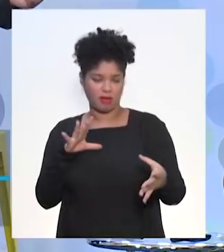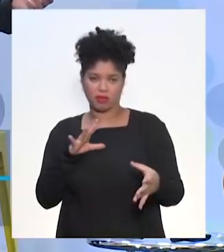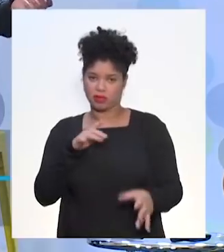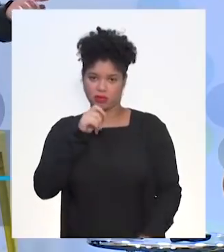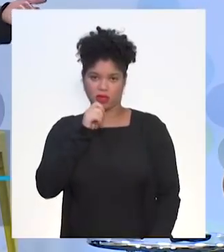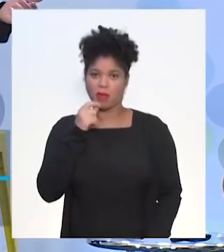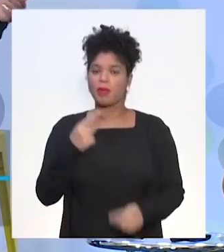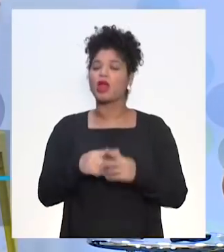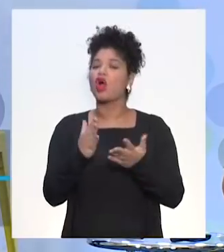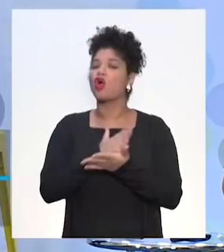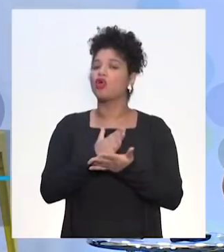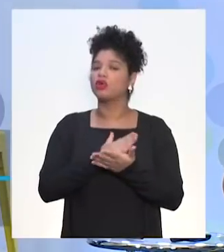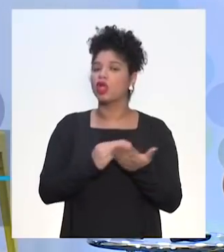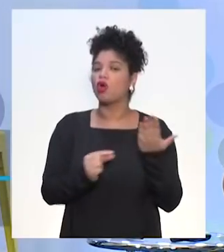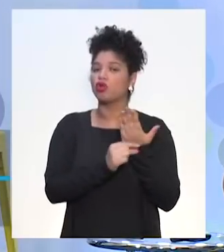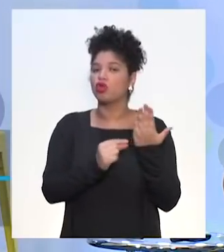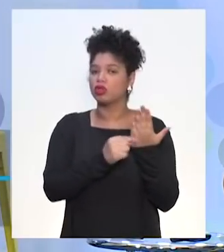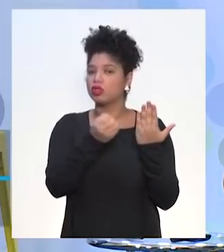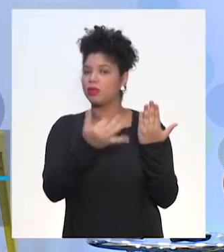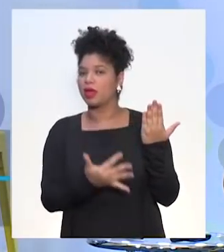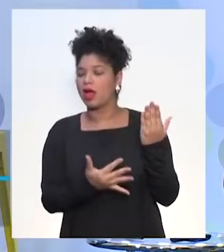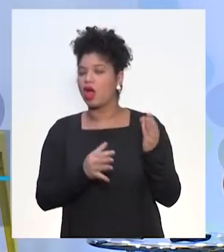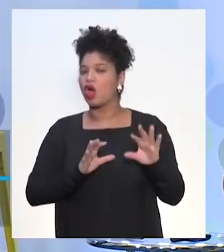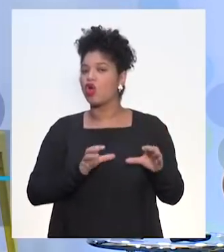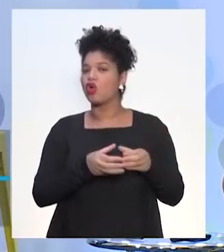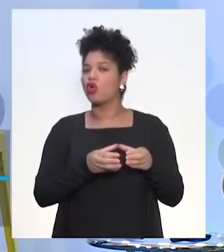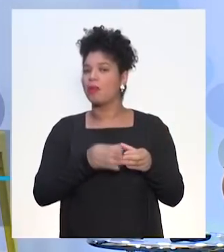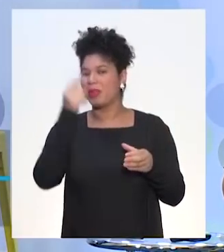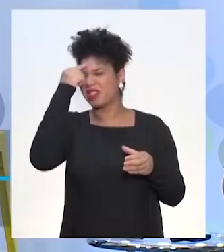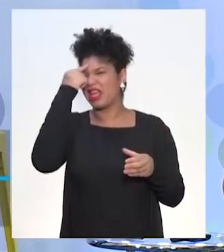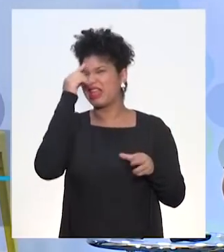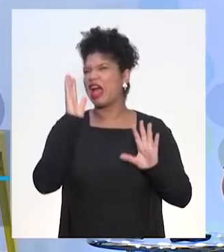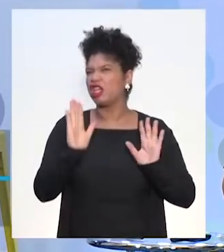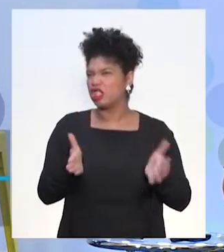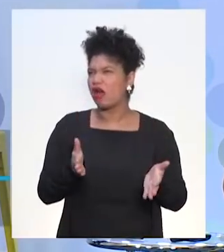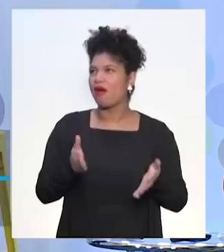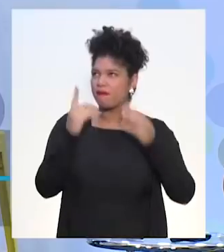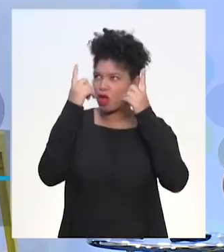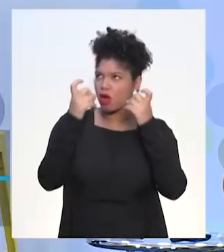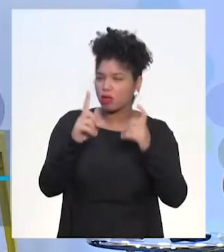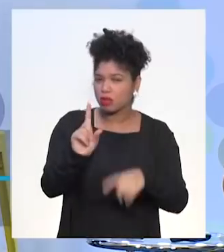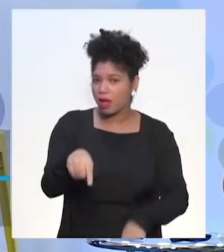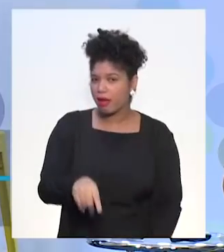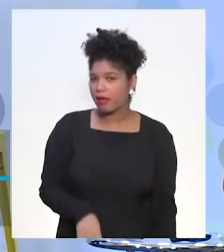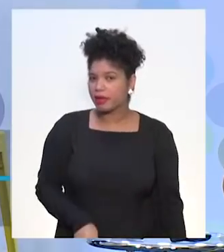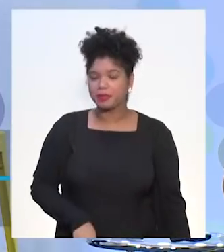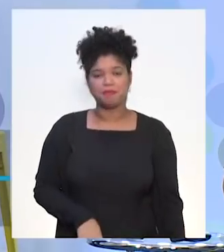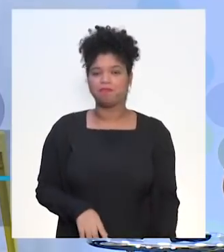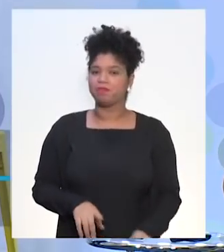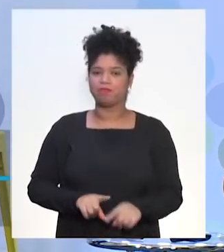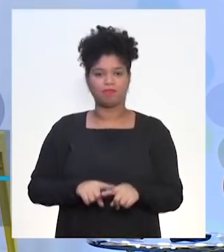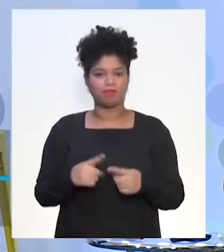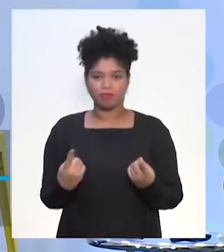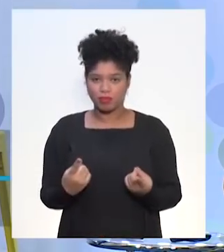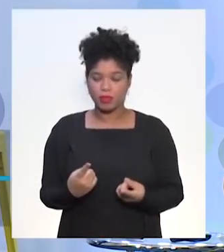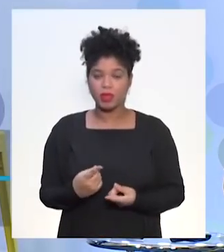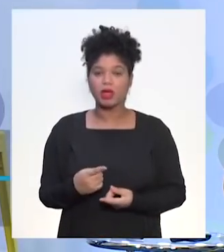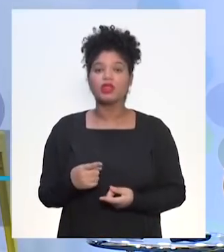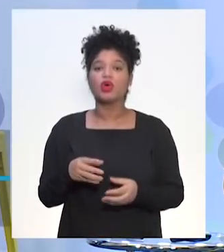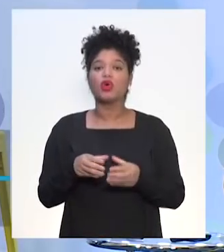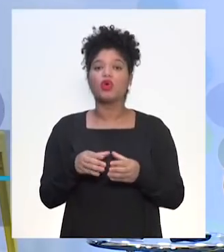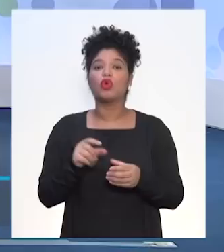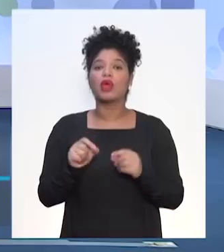autores debatem isso. Quando a gente fala regime de exceção, a gente pensa em violência. Alguns autores dizem que, na verdade, regime de exceção